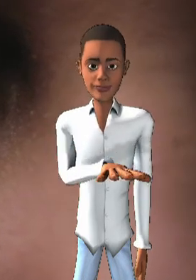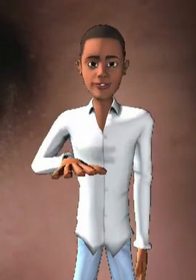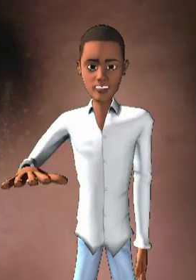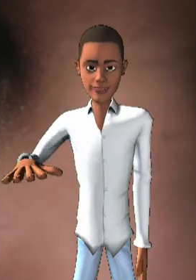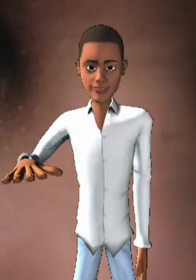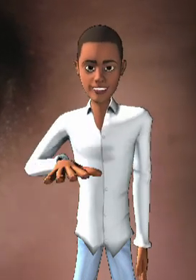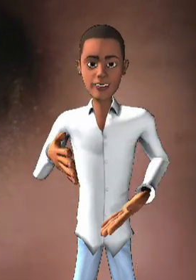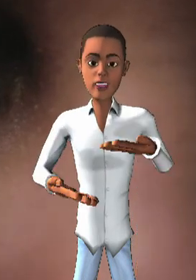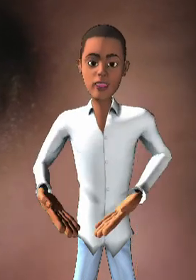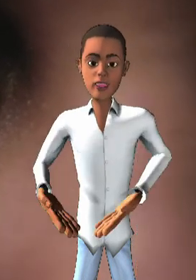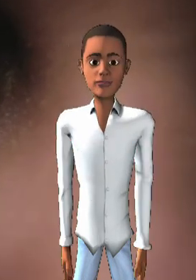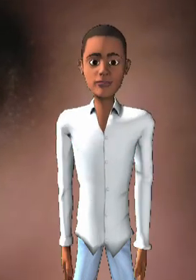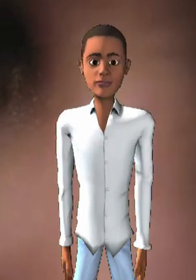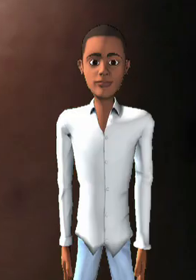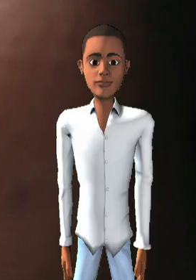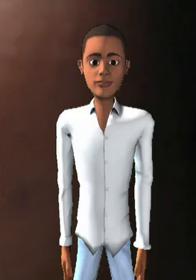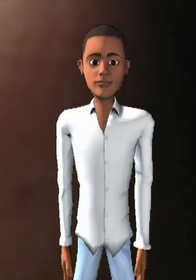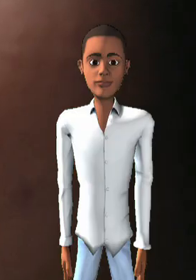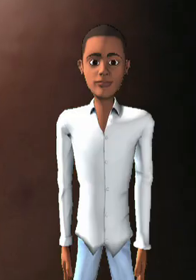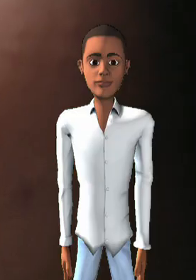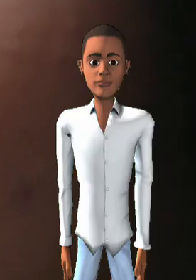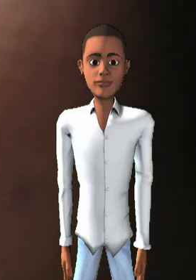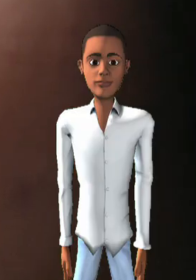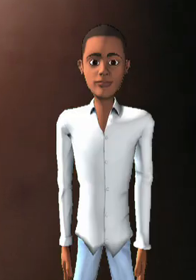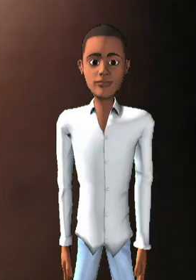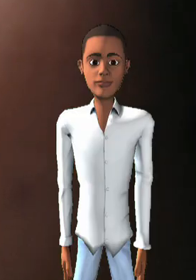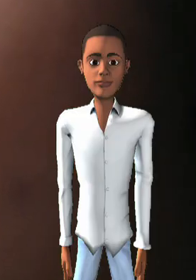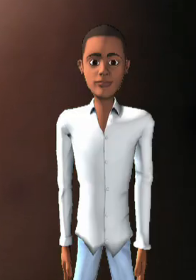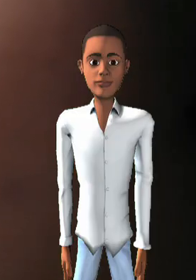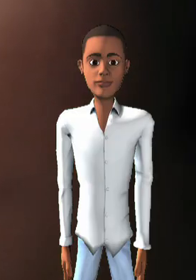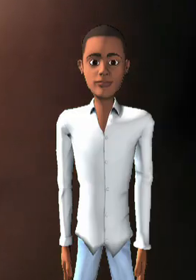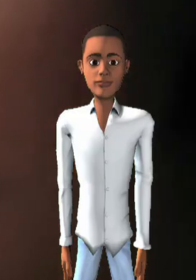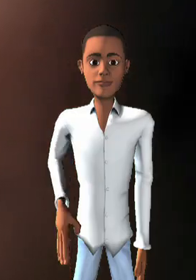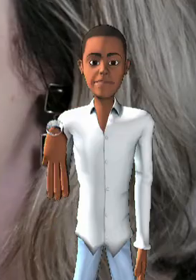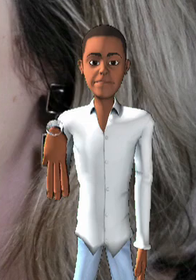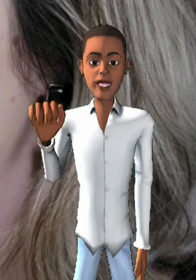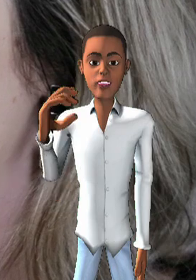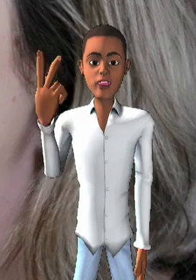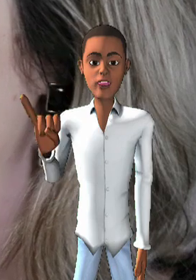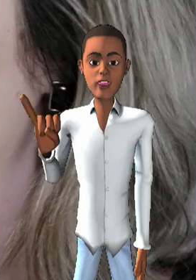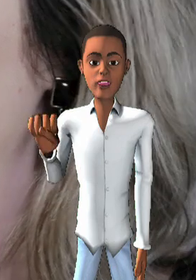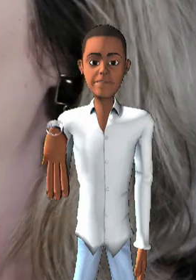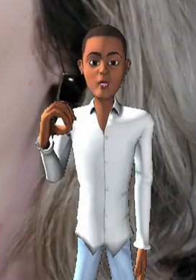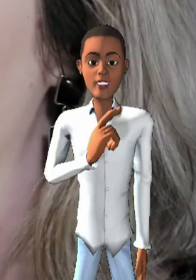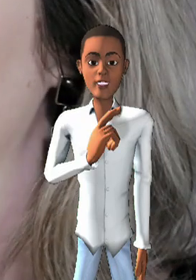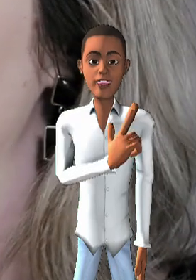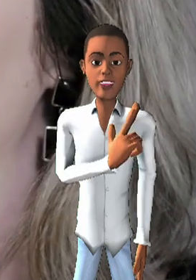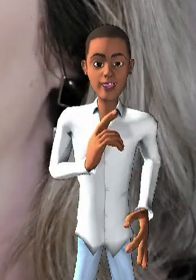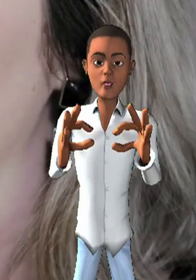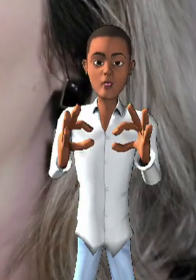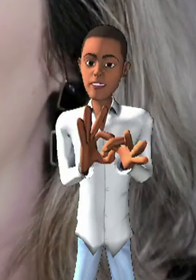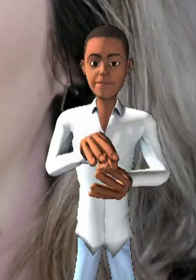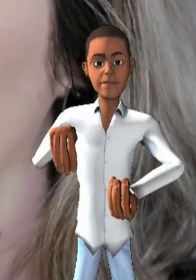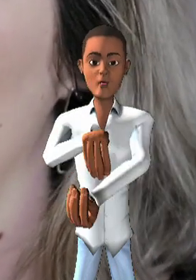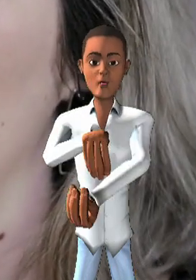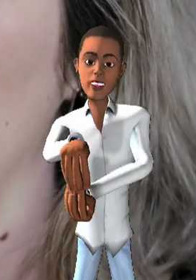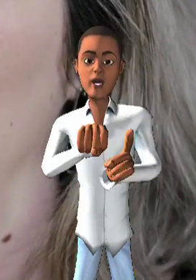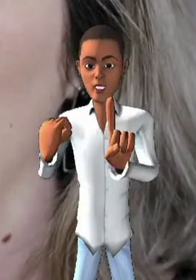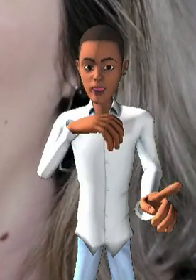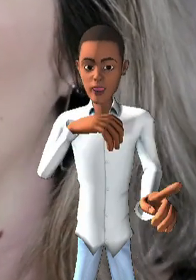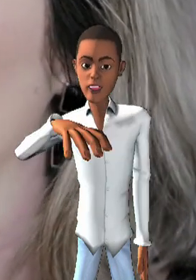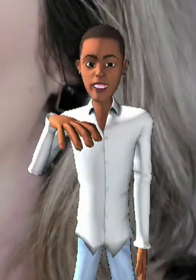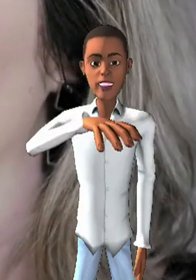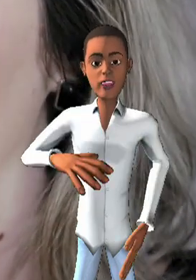em diversas áreas. Olhos castanhos, sobrancelhas finas, o machismo, mulher negra. Ele tá na Thaís